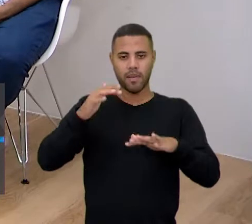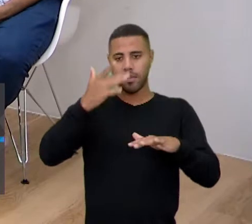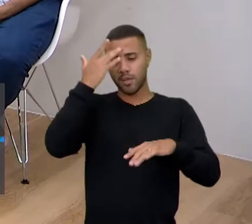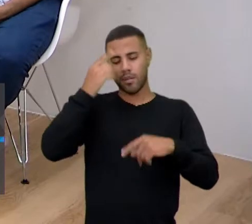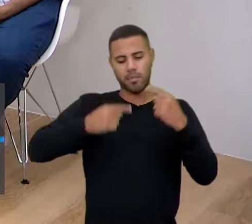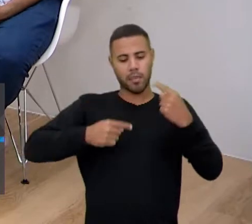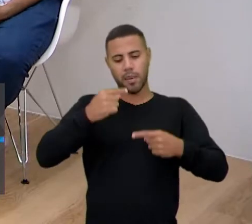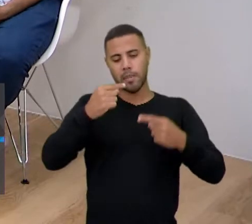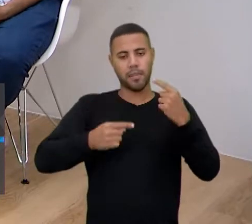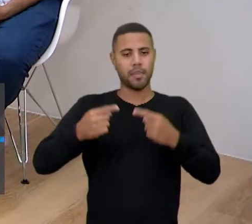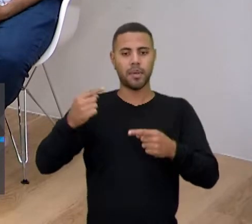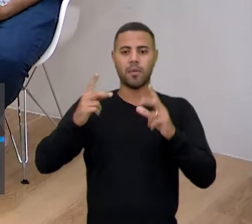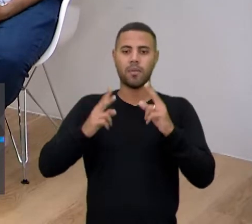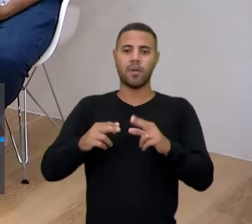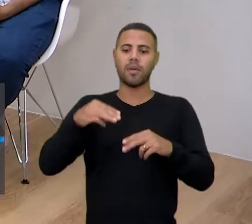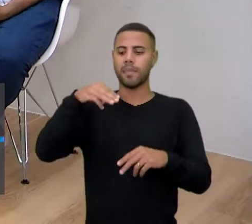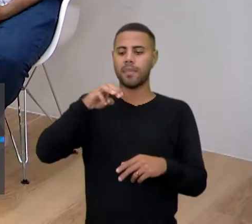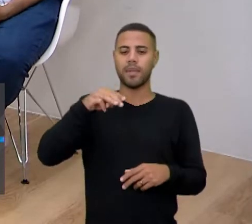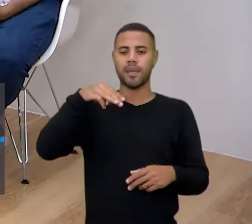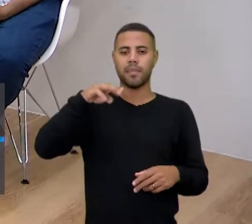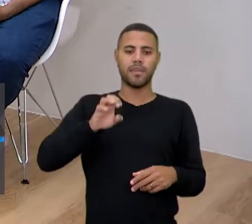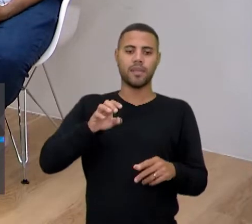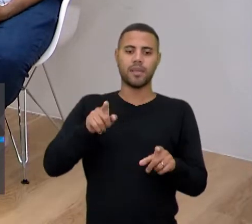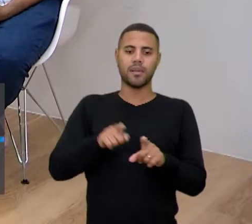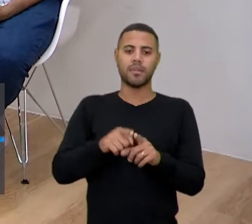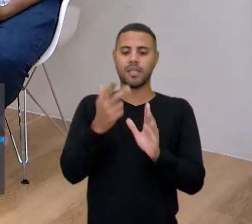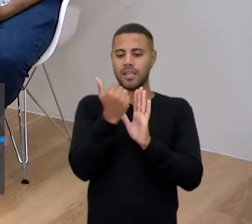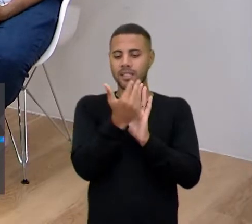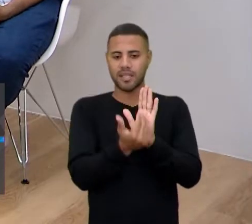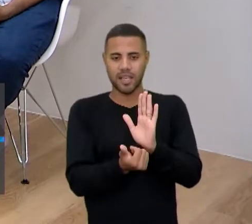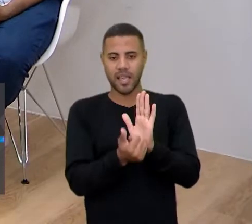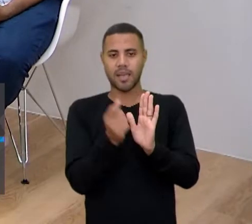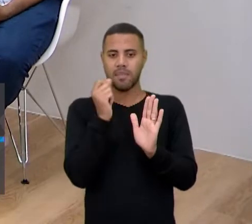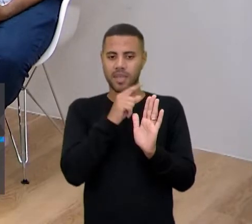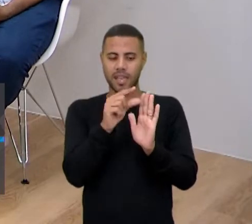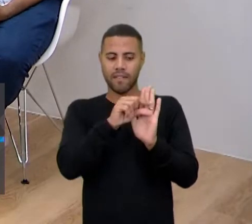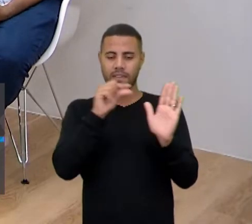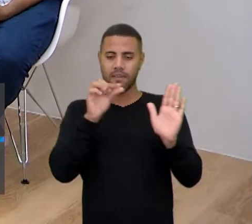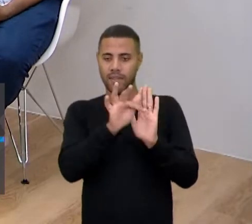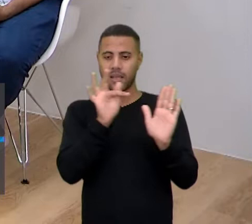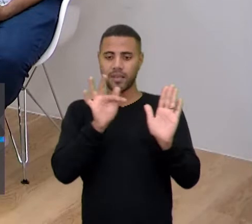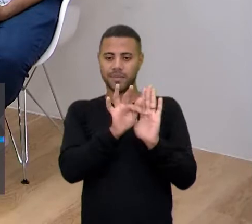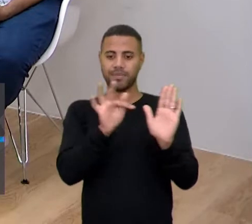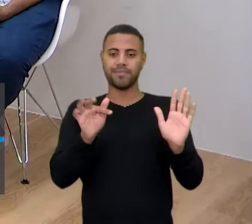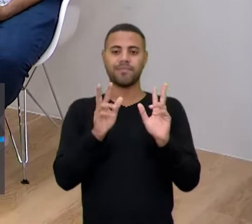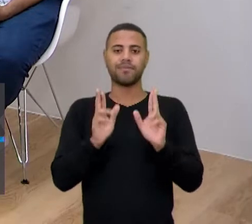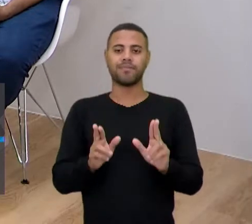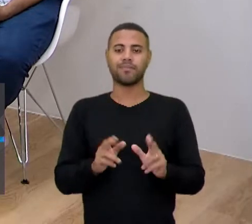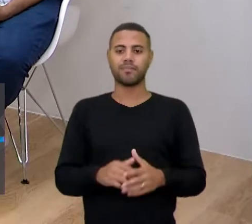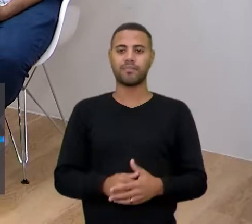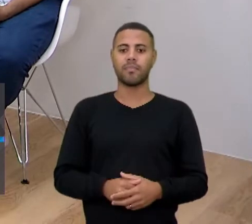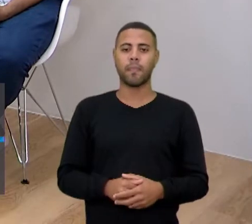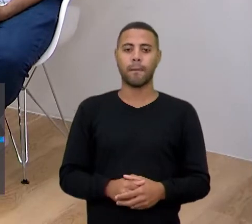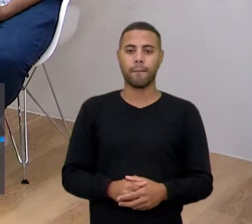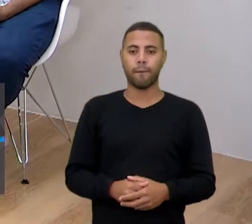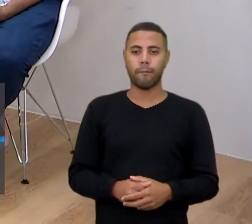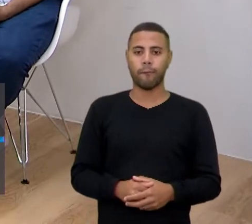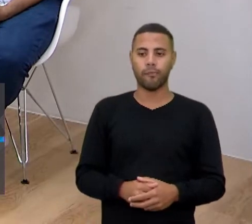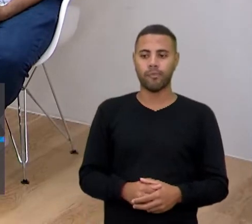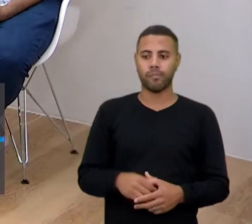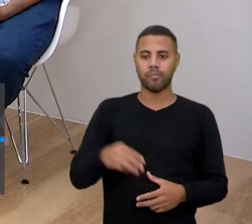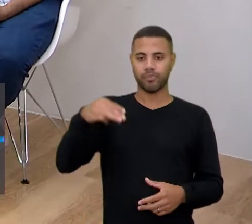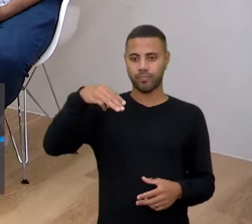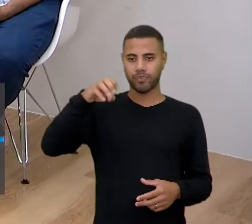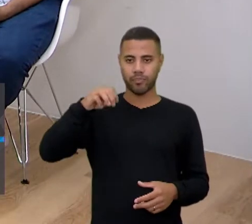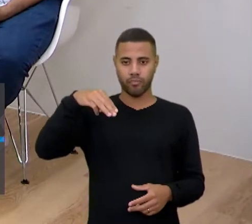né? Muitas críticas usando coisas humorísticas e tal, né? Então, quer dizer, olha, o meme também